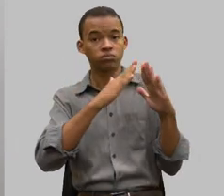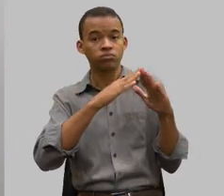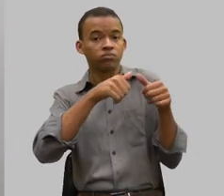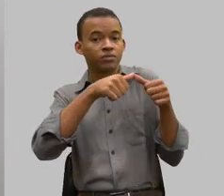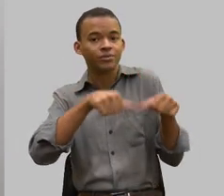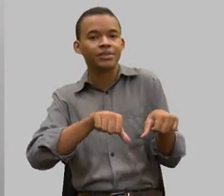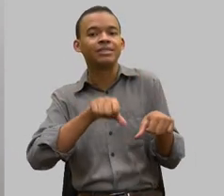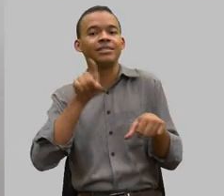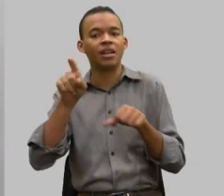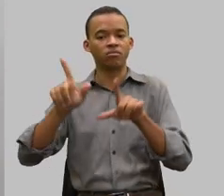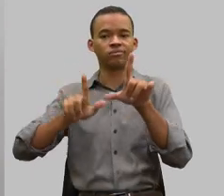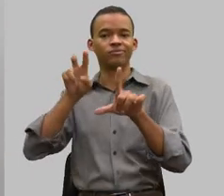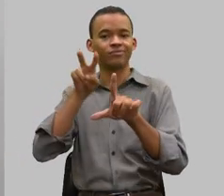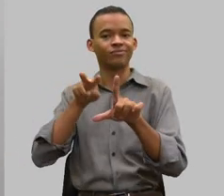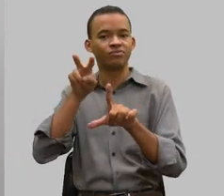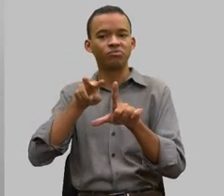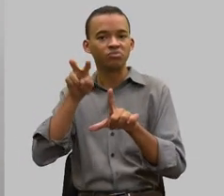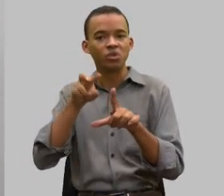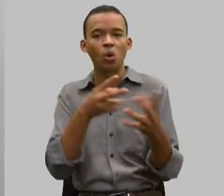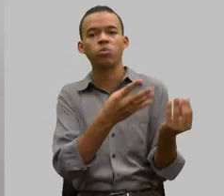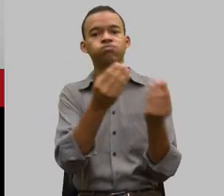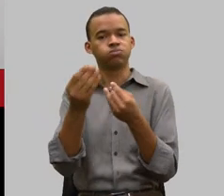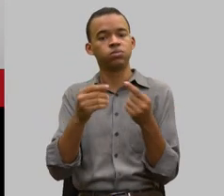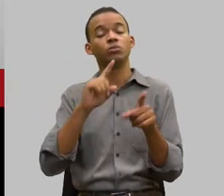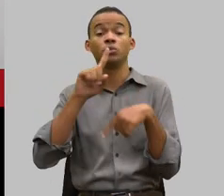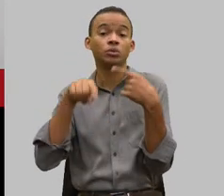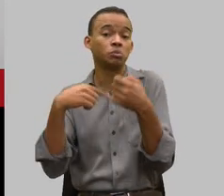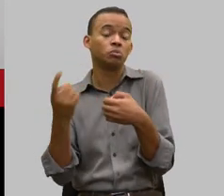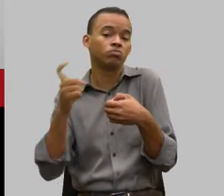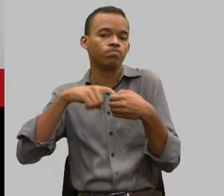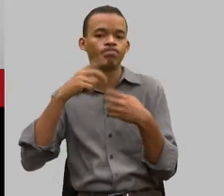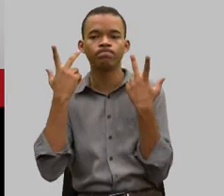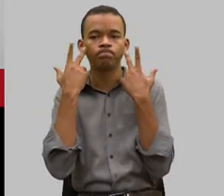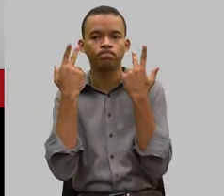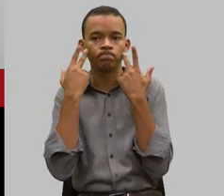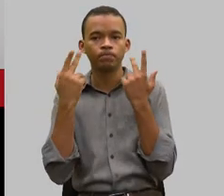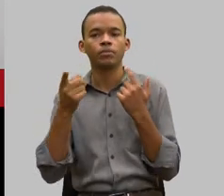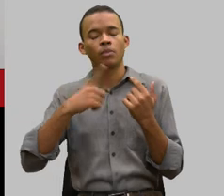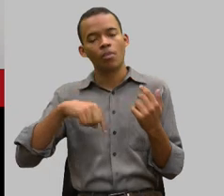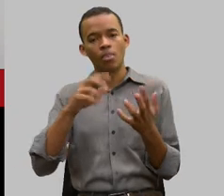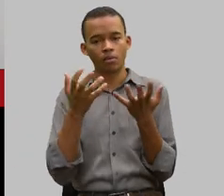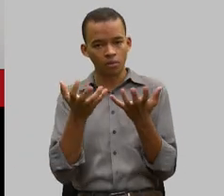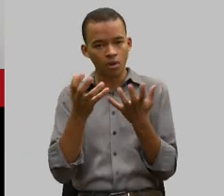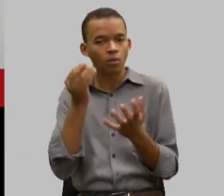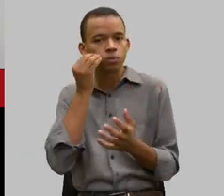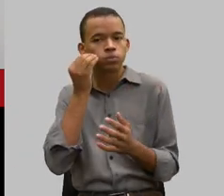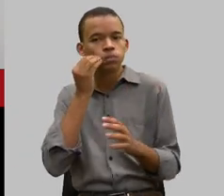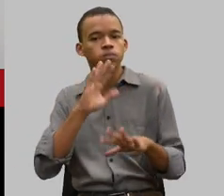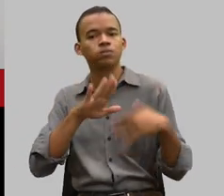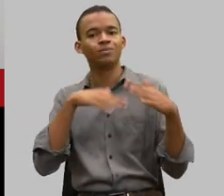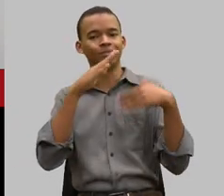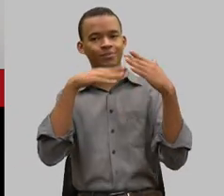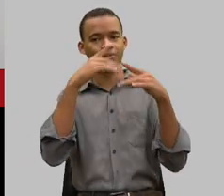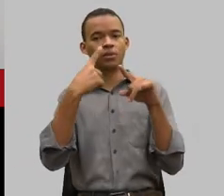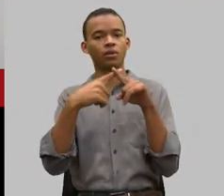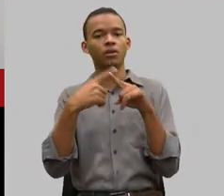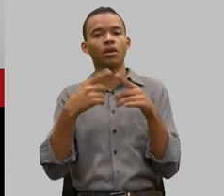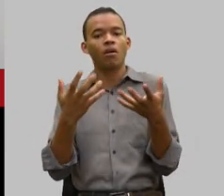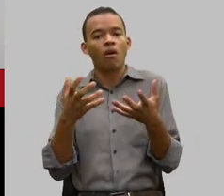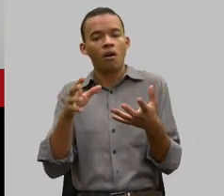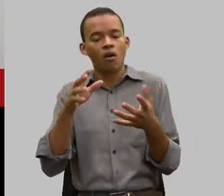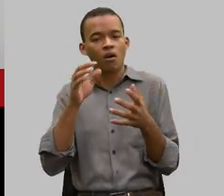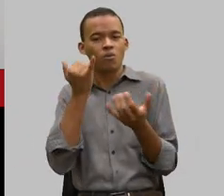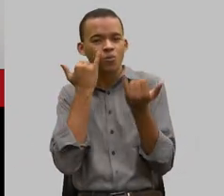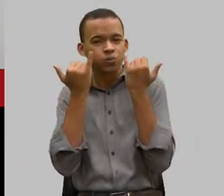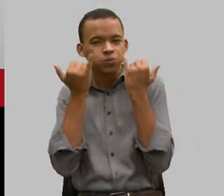durante a pandemia mas que depois a gente volta pro patamar normal e aí a gente quer tentar crescer isso para que as informações que são